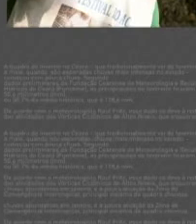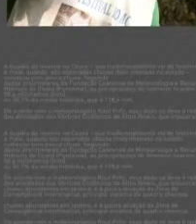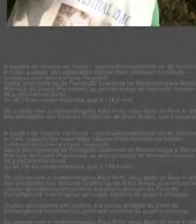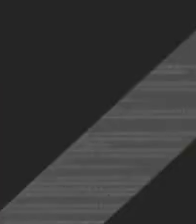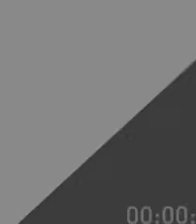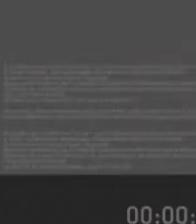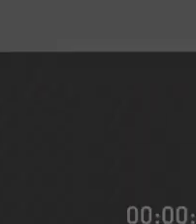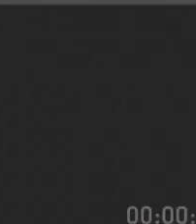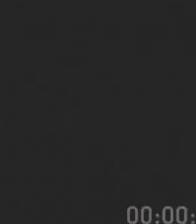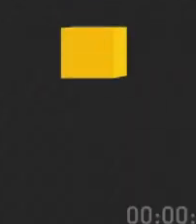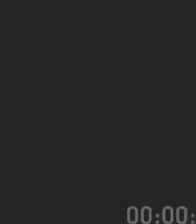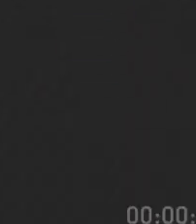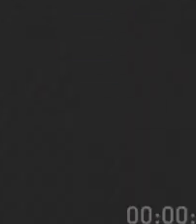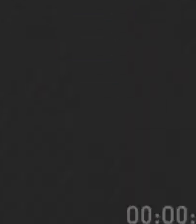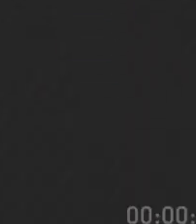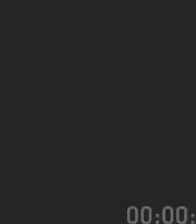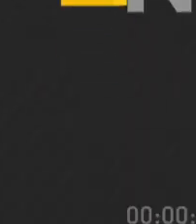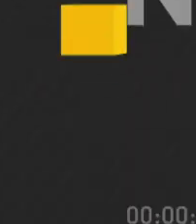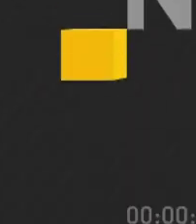ae